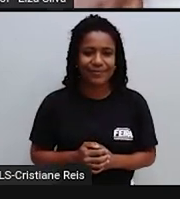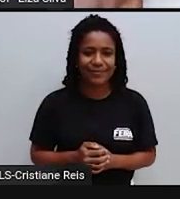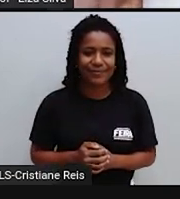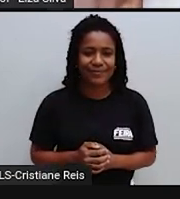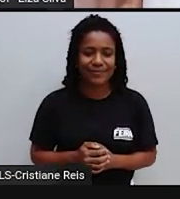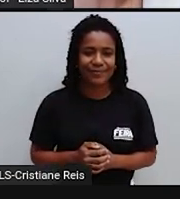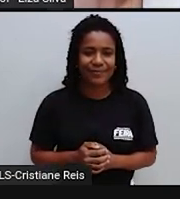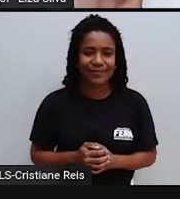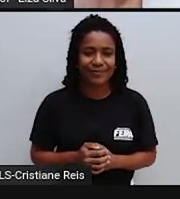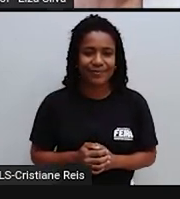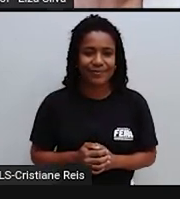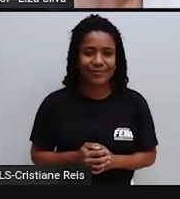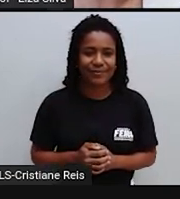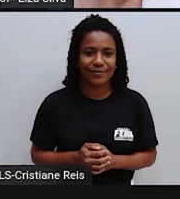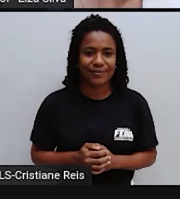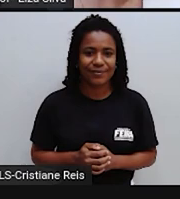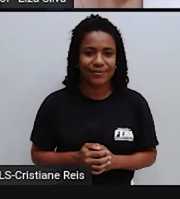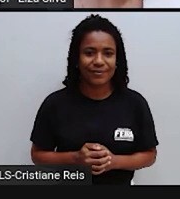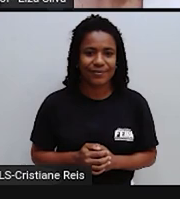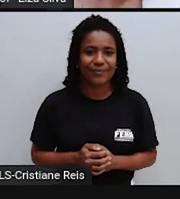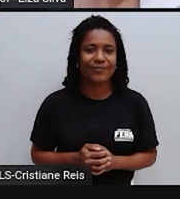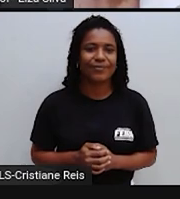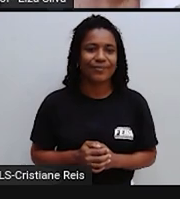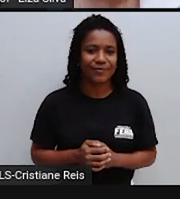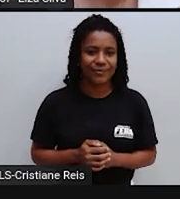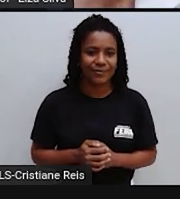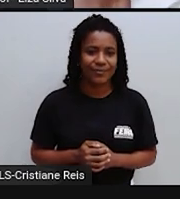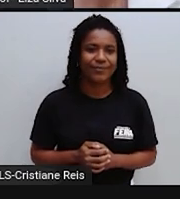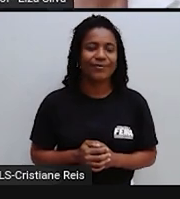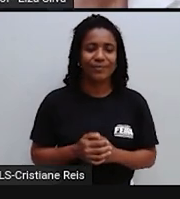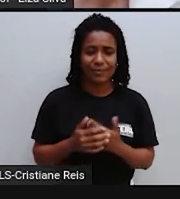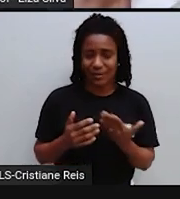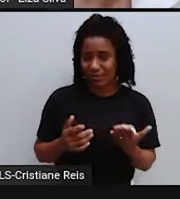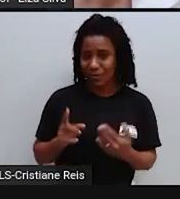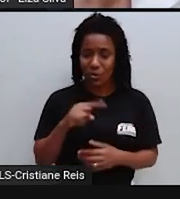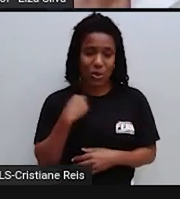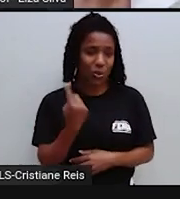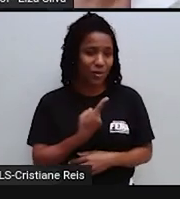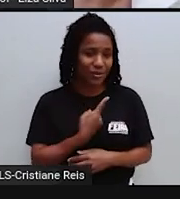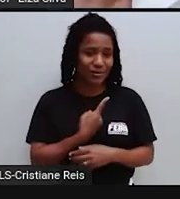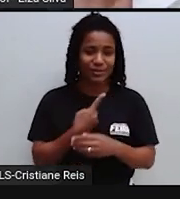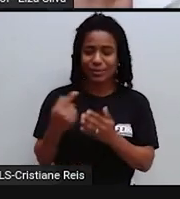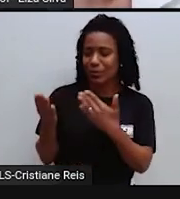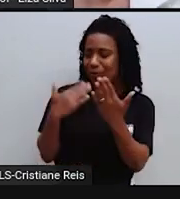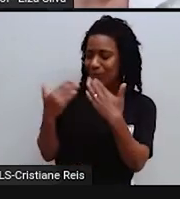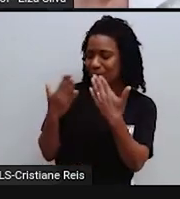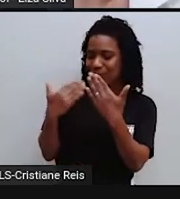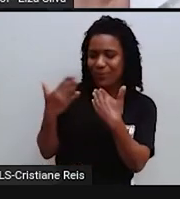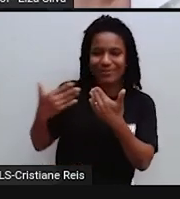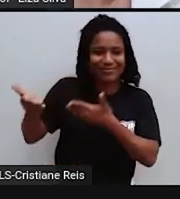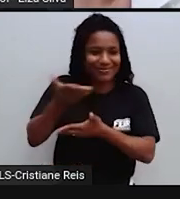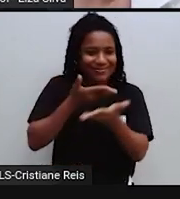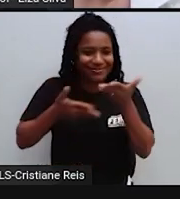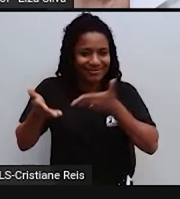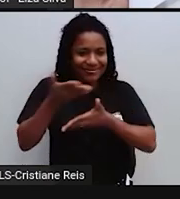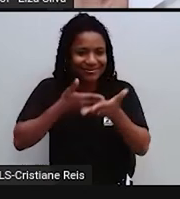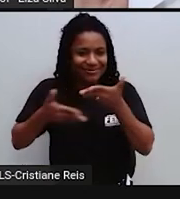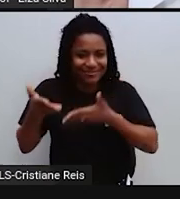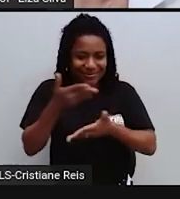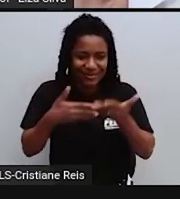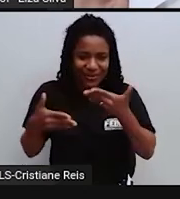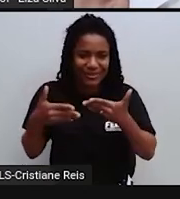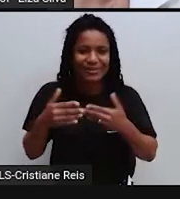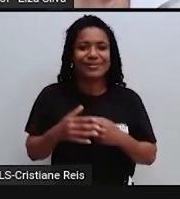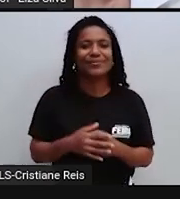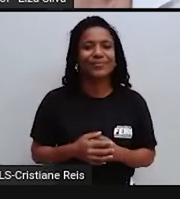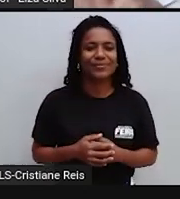about... ourselves. Nós estamos falando sobre nós mesmos, né? Jogando conversa fora. Ok. In the